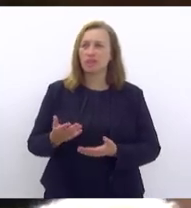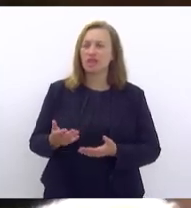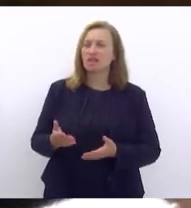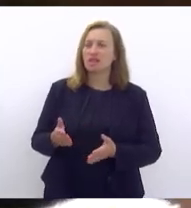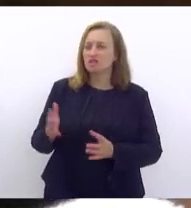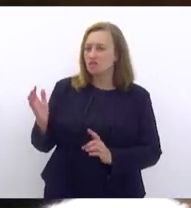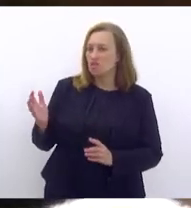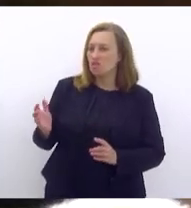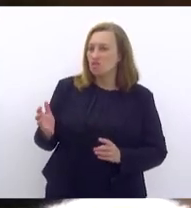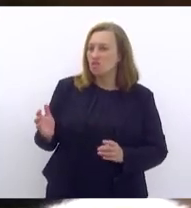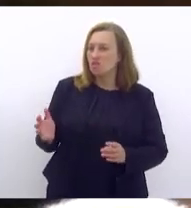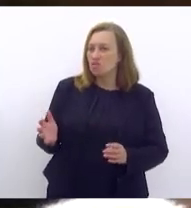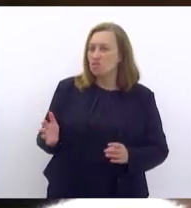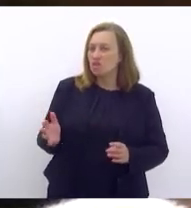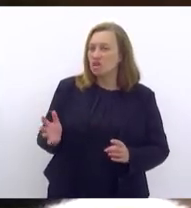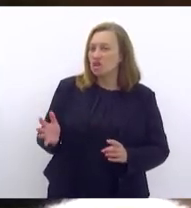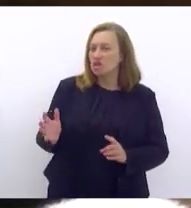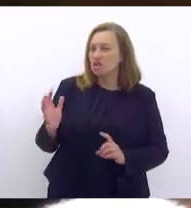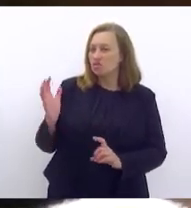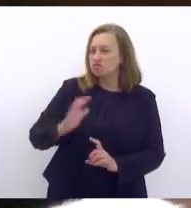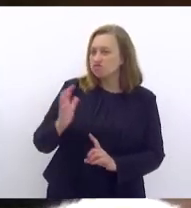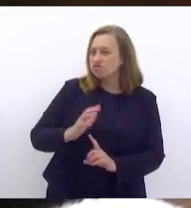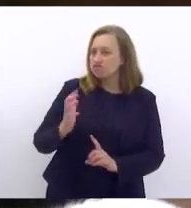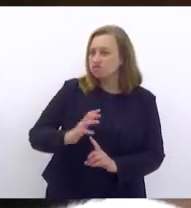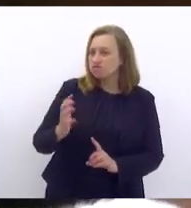empurra no consumidor